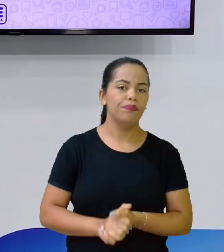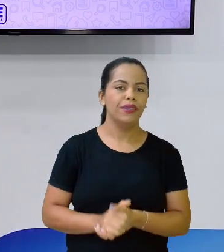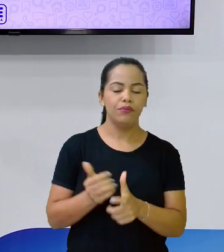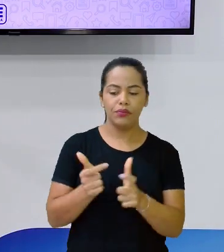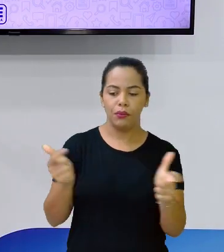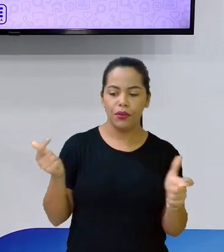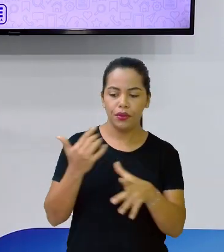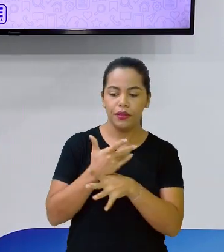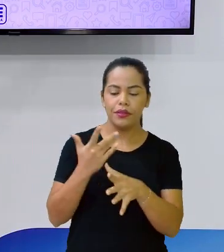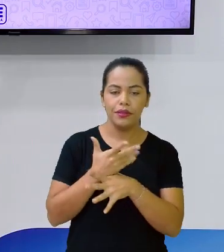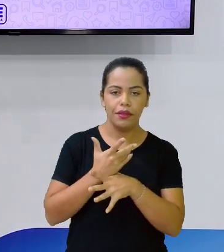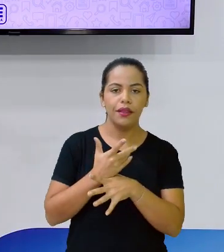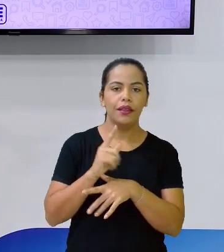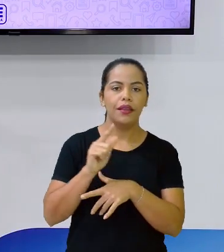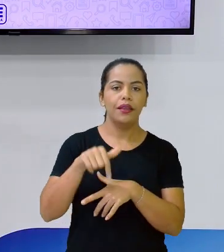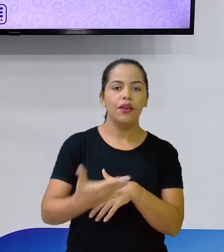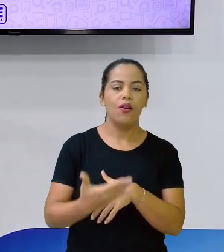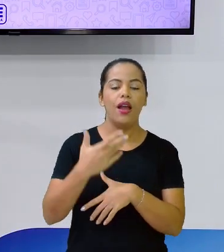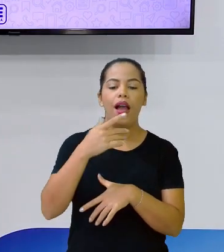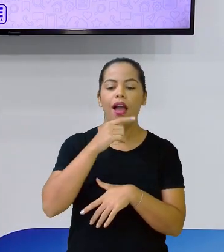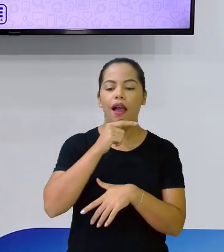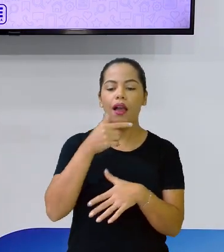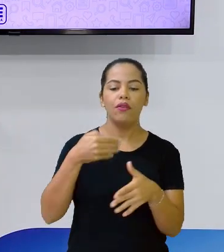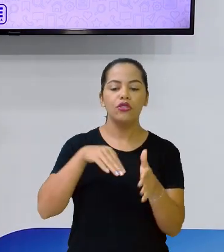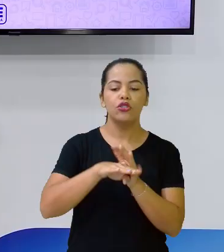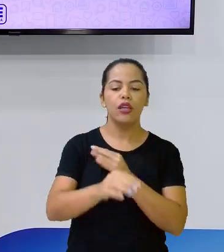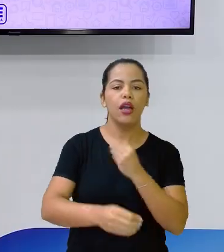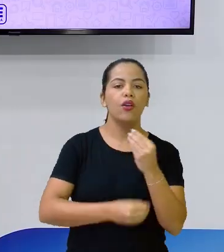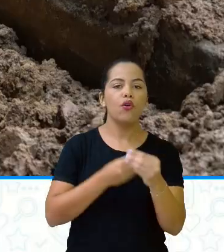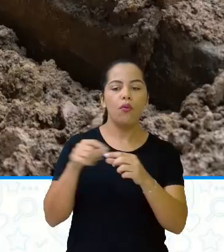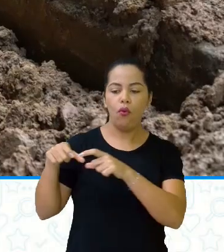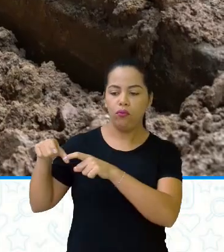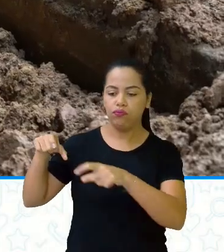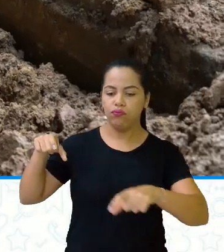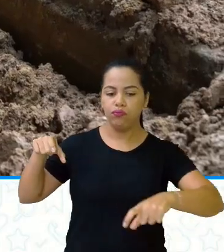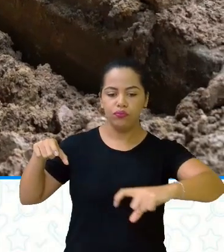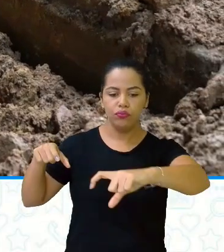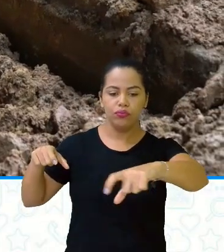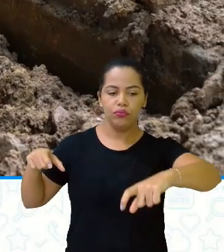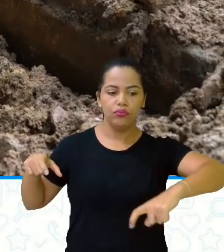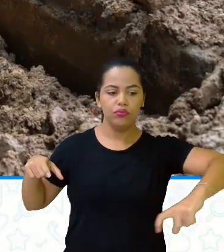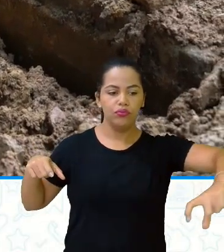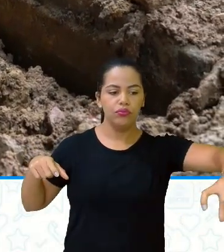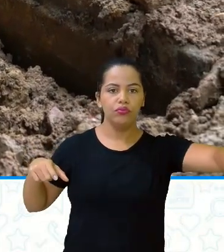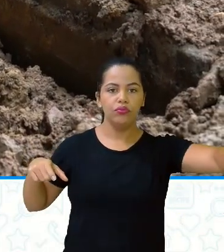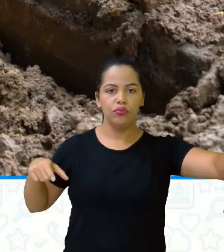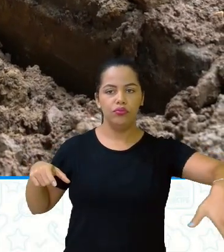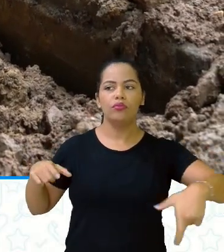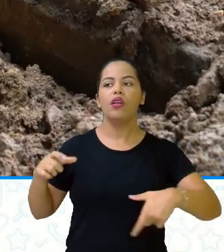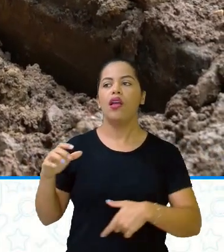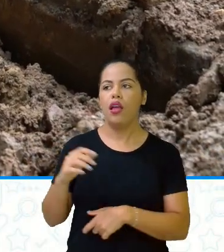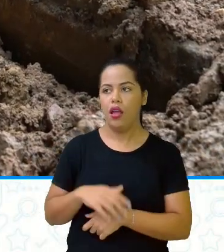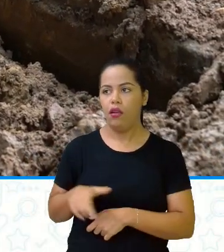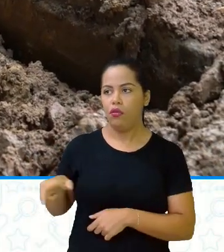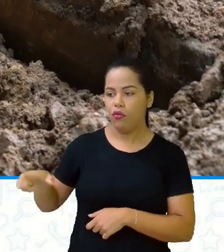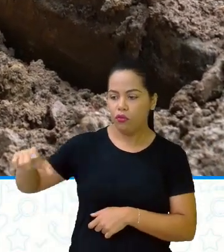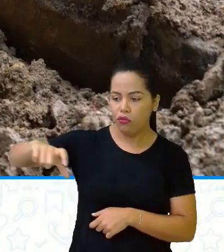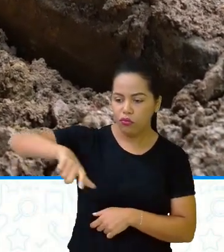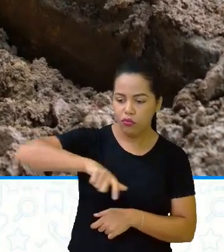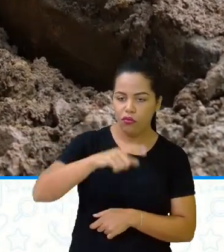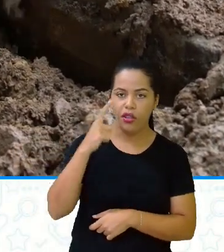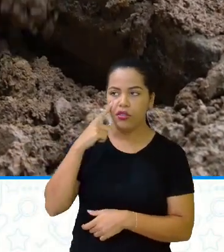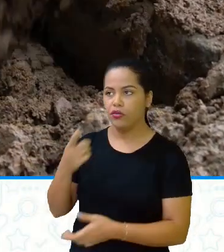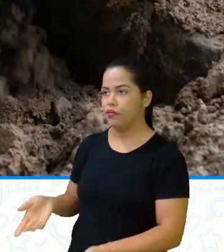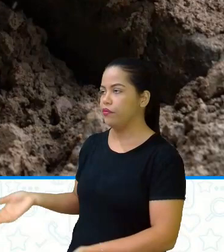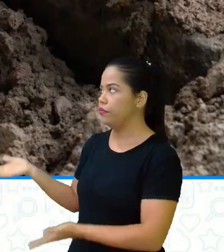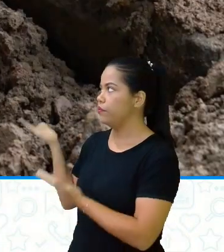das cidades, a água chega o quê? Através dos encanamentos. Ela chega encanada. A gente está vendo aqui, ó, um